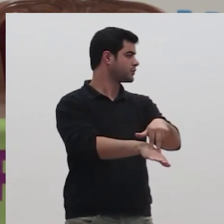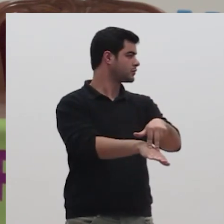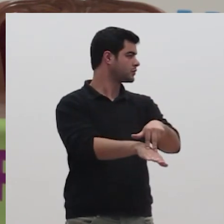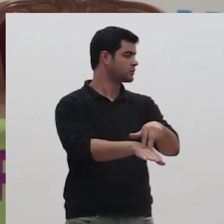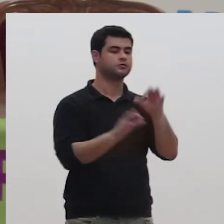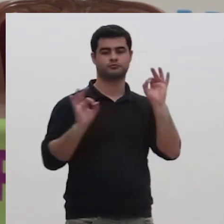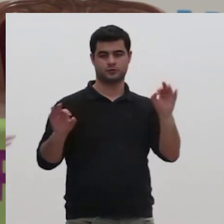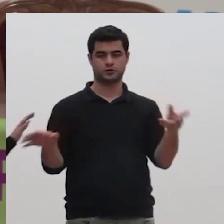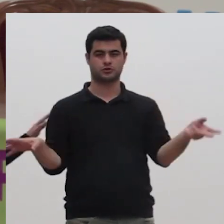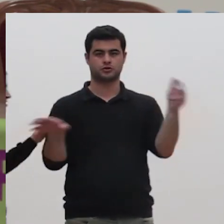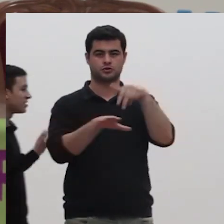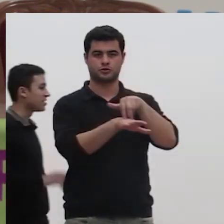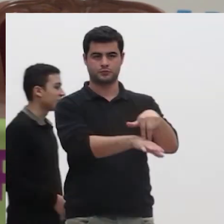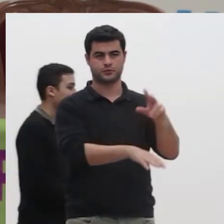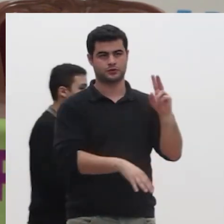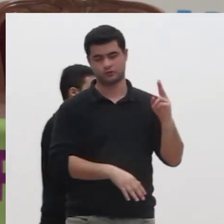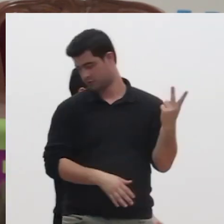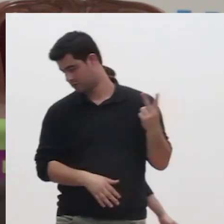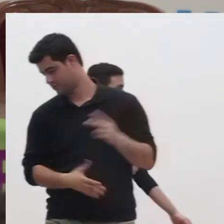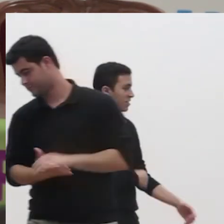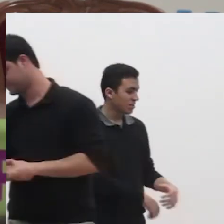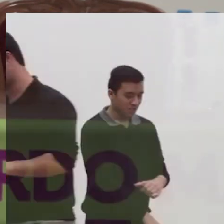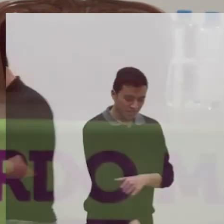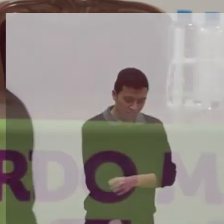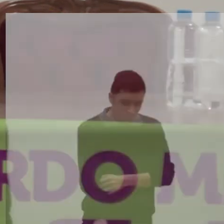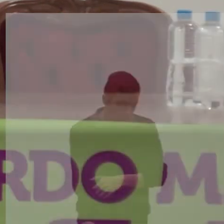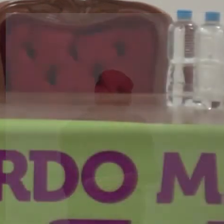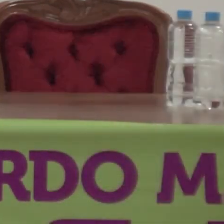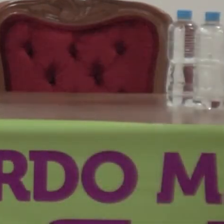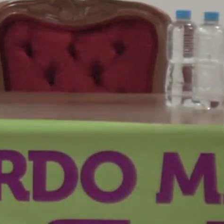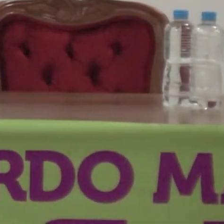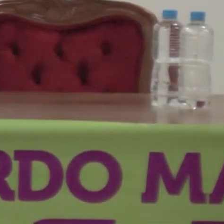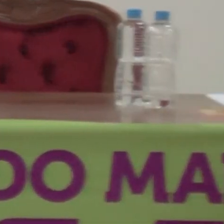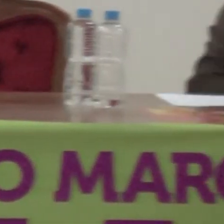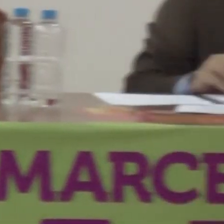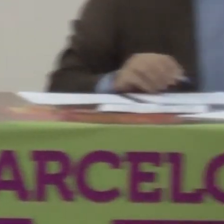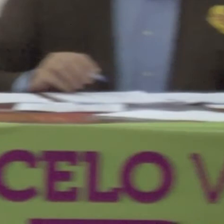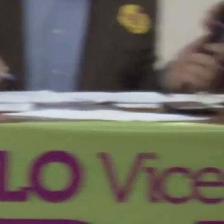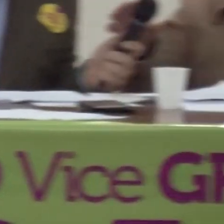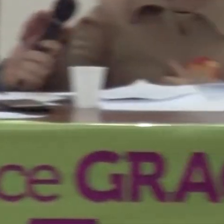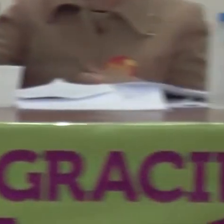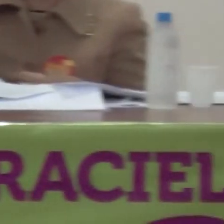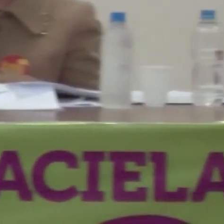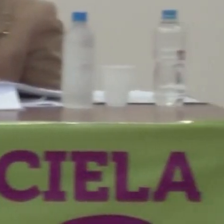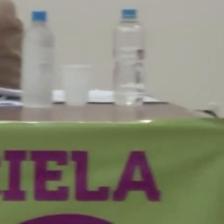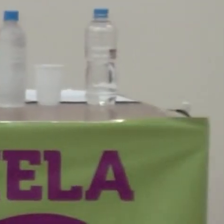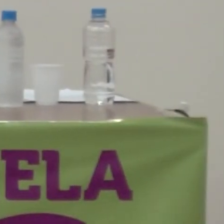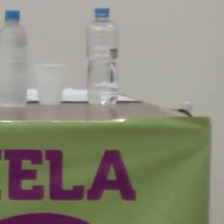Não, está certo, desculpe. Chapa 1, chapa 2.